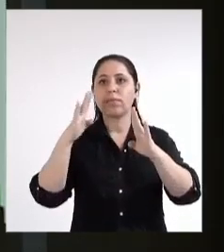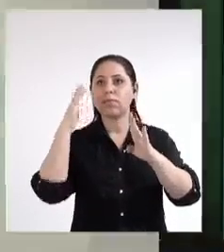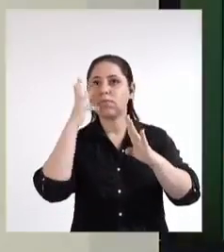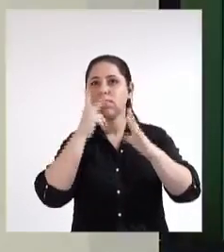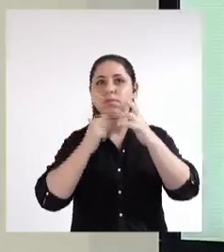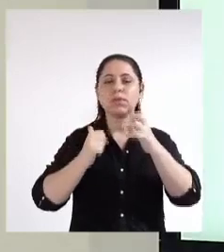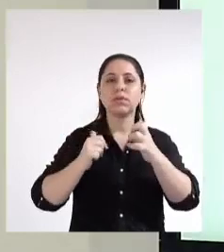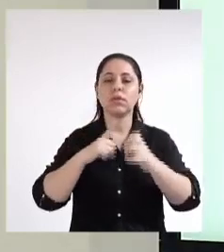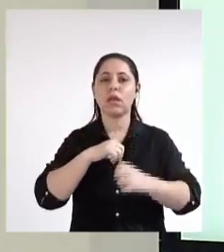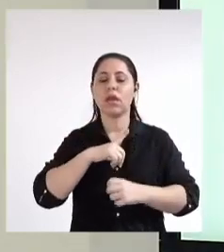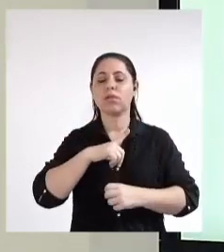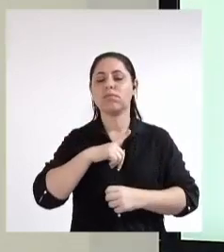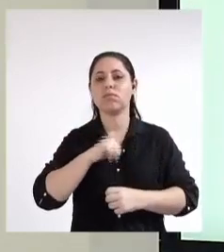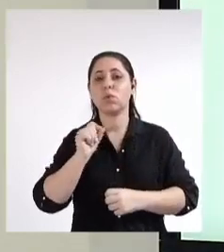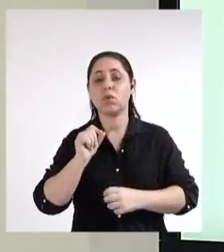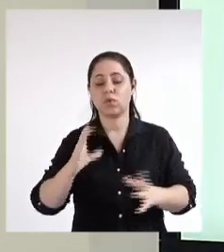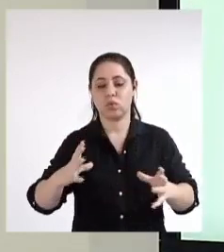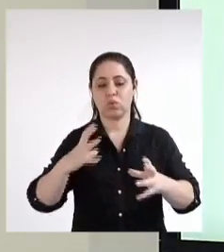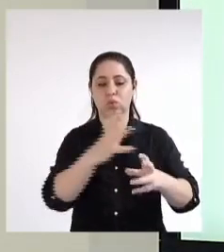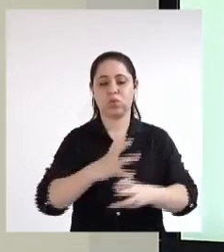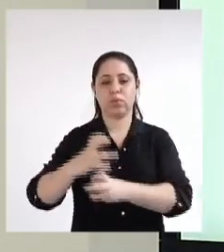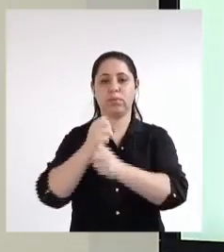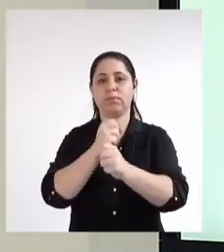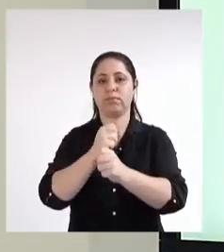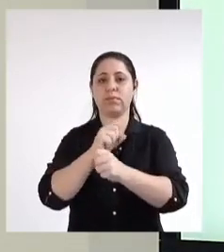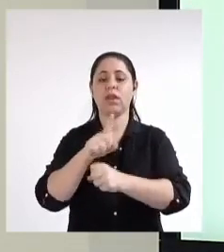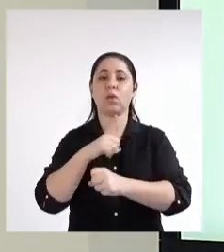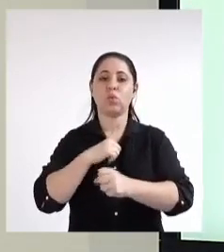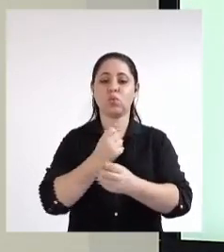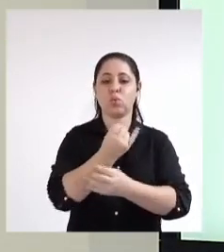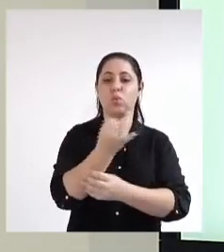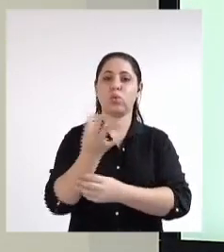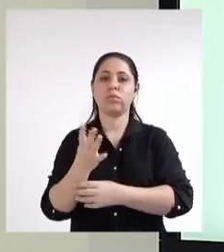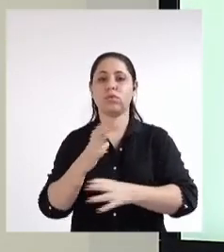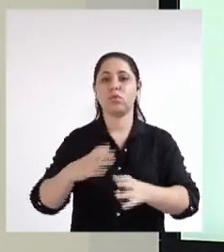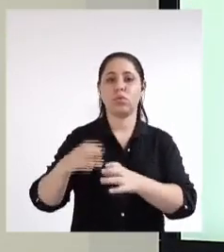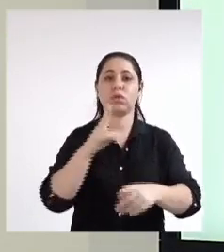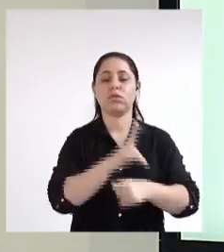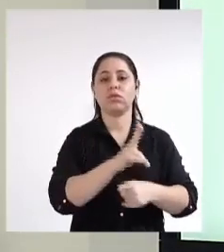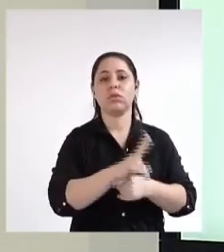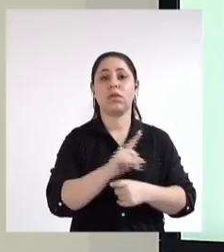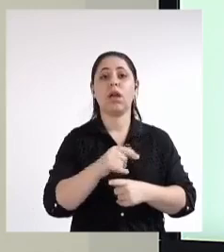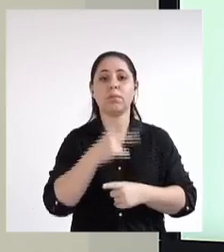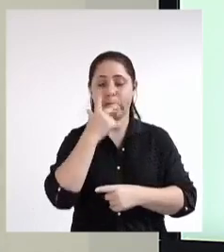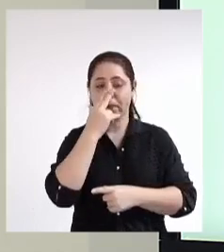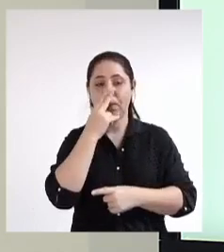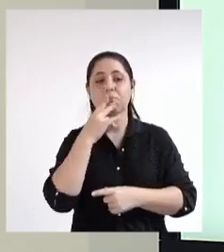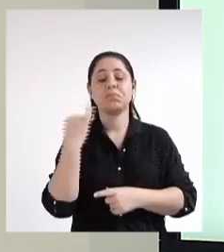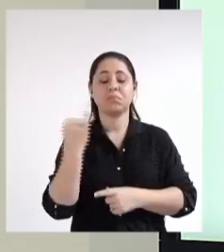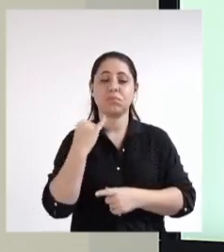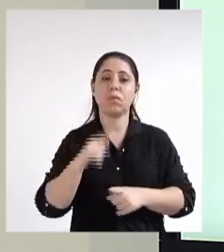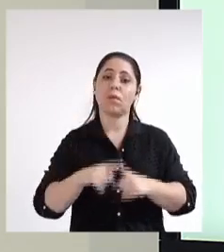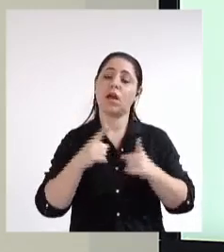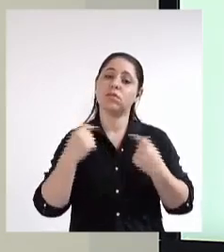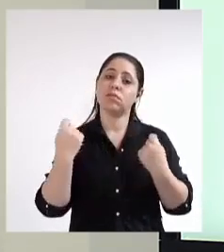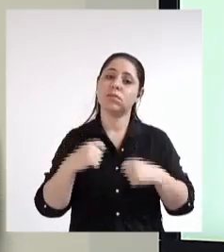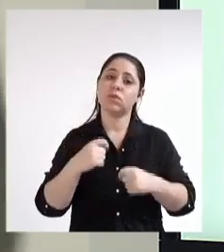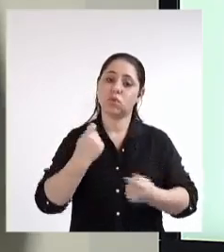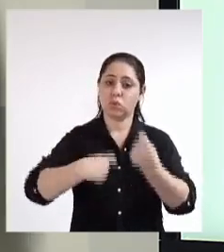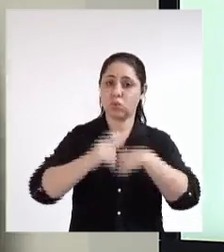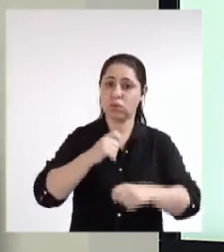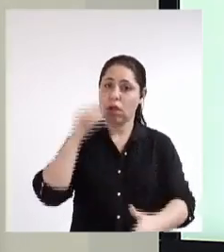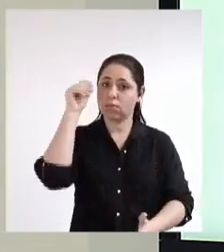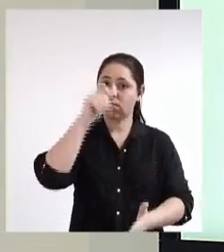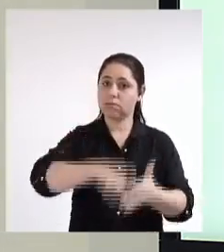está somando dá esse número que vocês viram de vida conservação que é bastante expressivo mas a gente precisa fazer a gestão a implantação